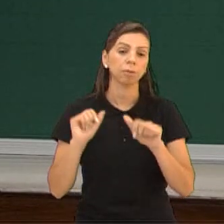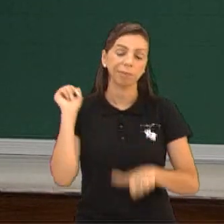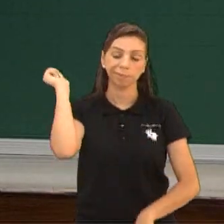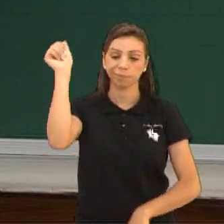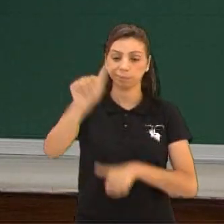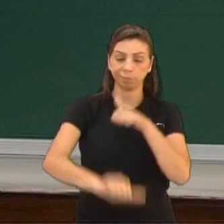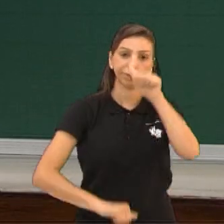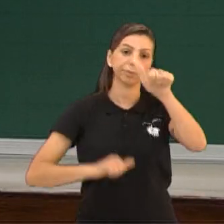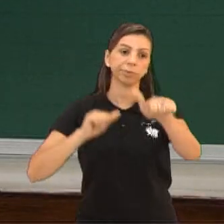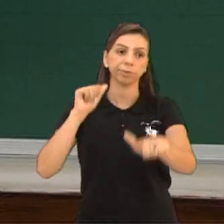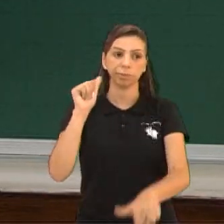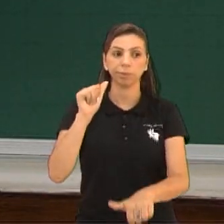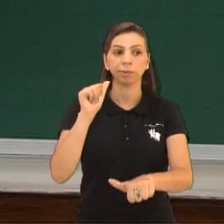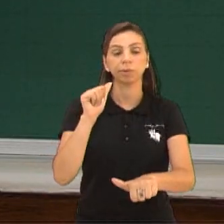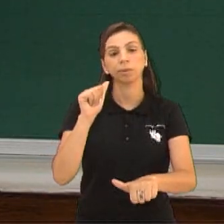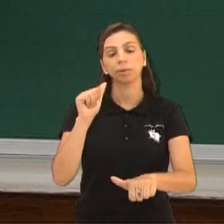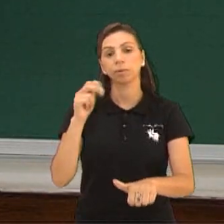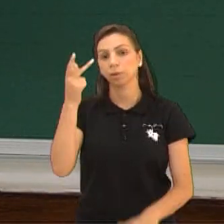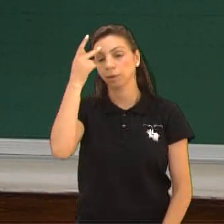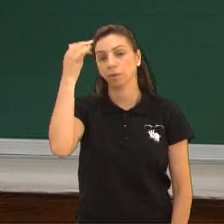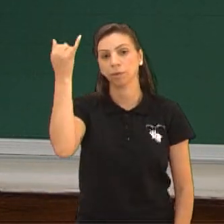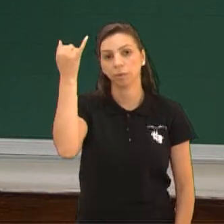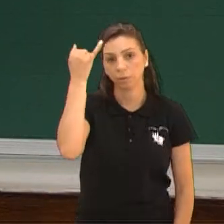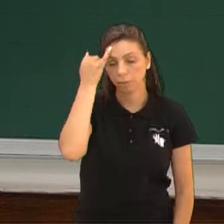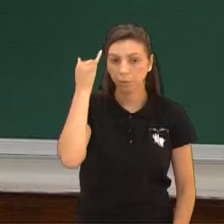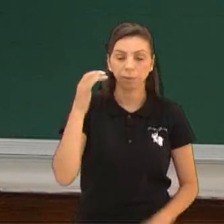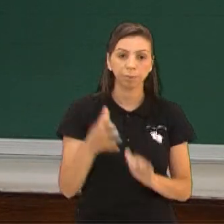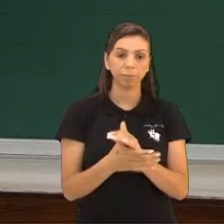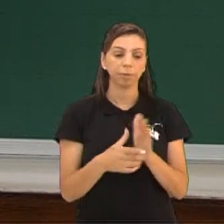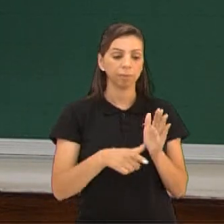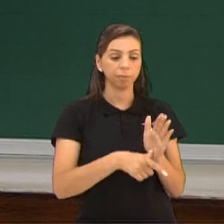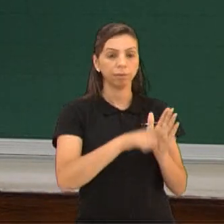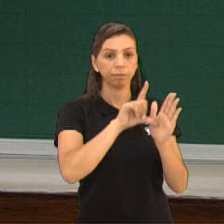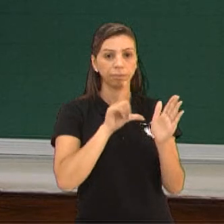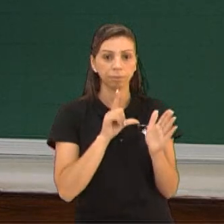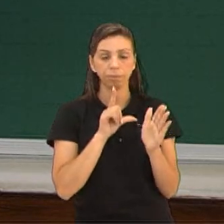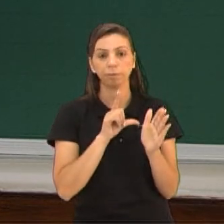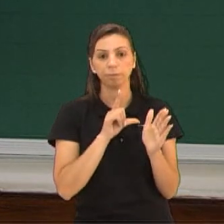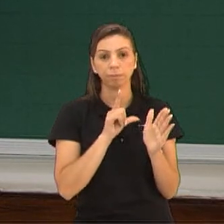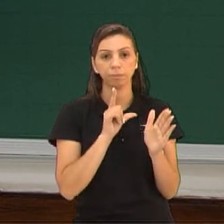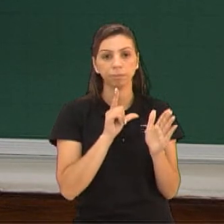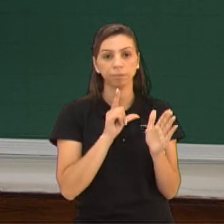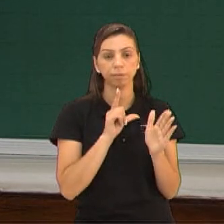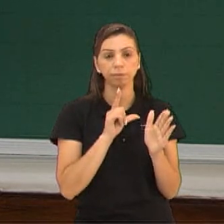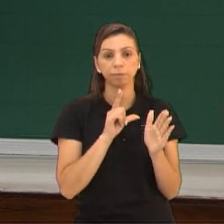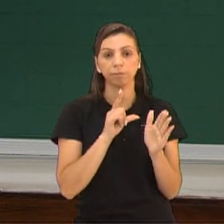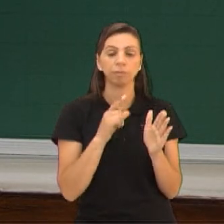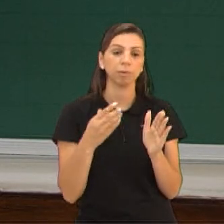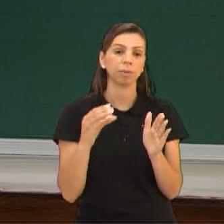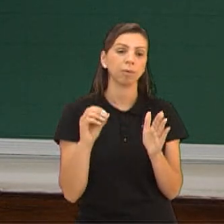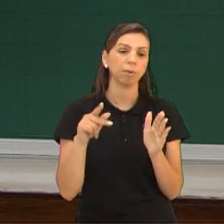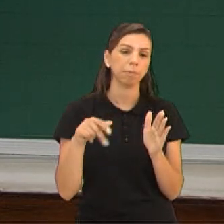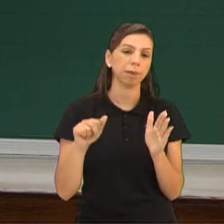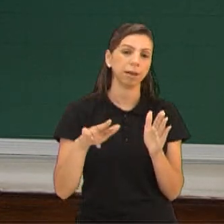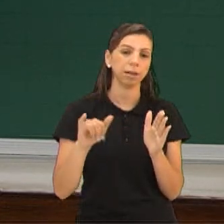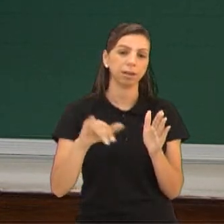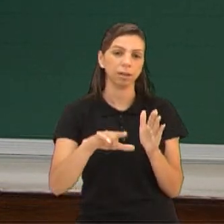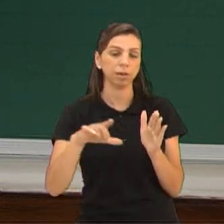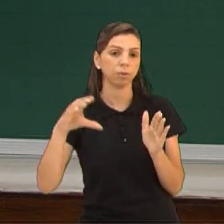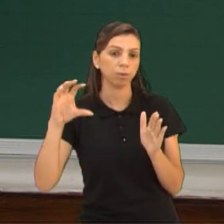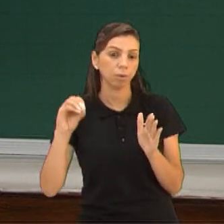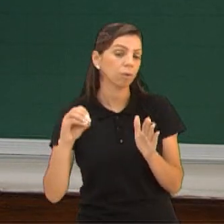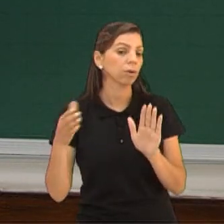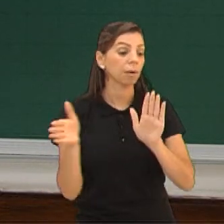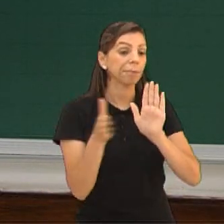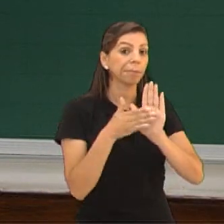revolução copernicana de Kant. Ou seja, assim como antes, né, do Copérnico e, digamos assim, o que